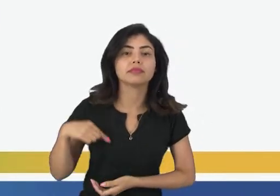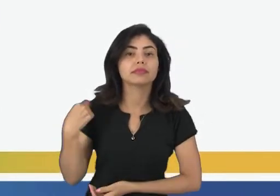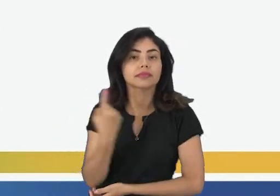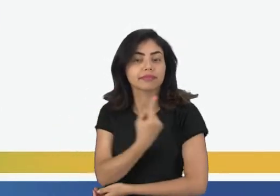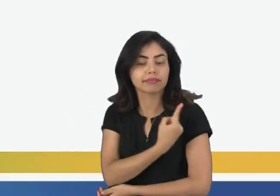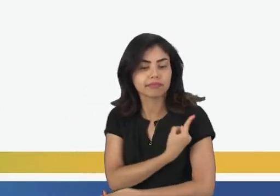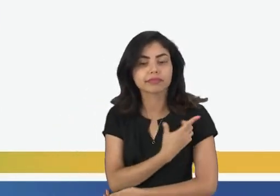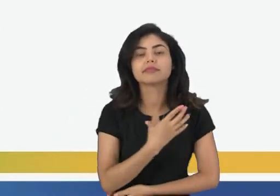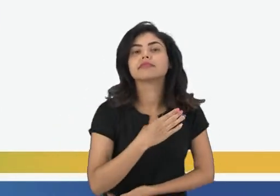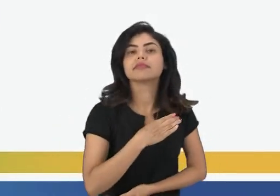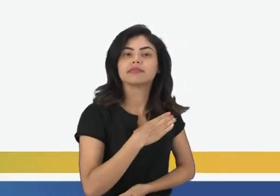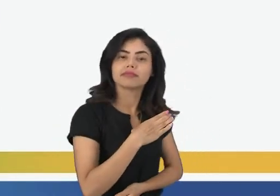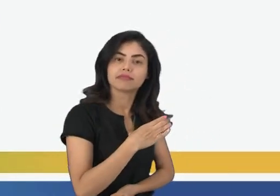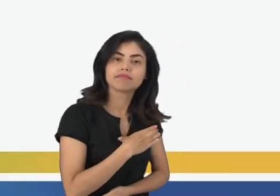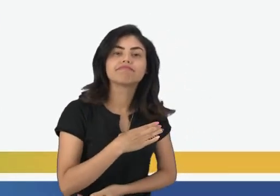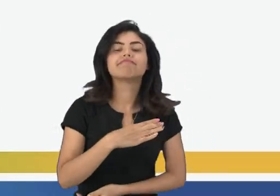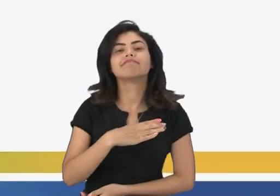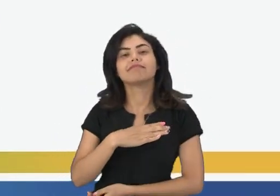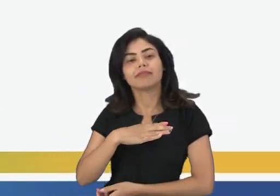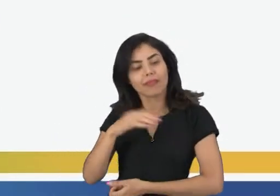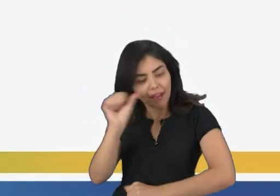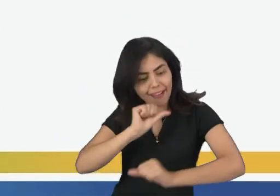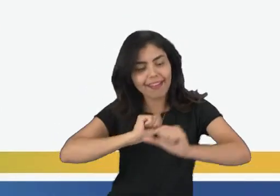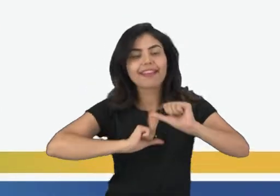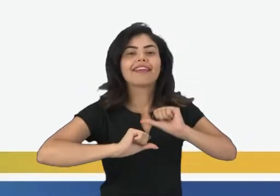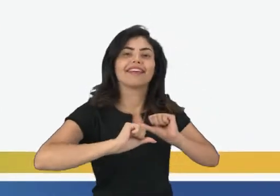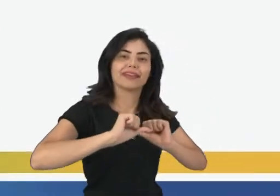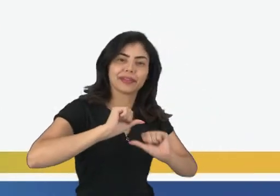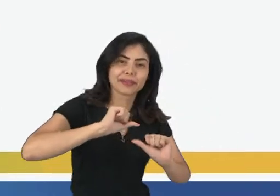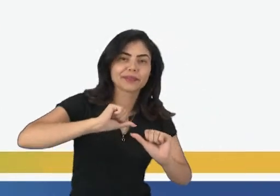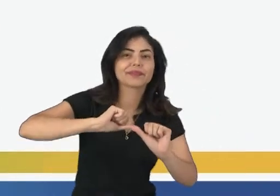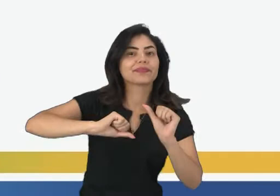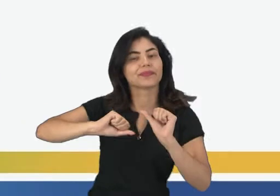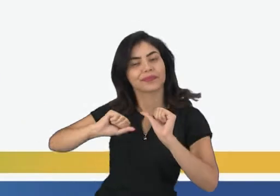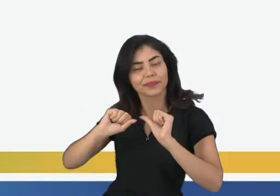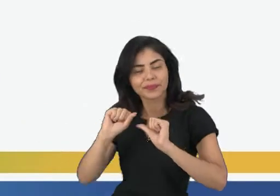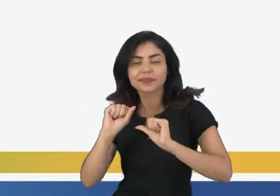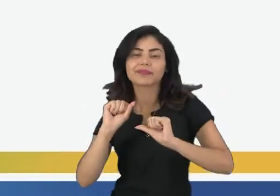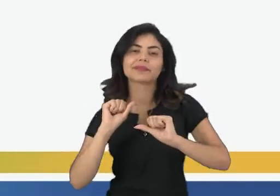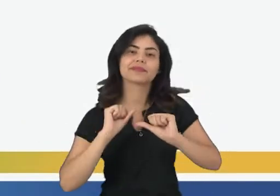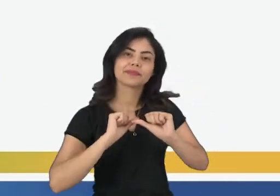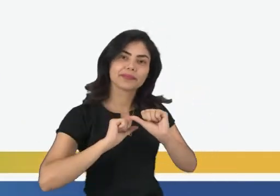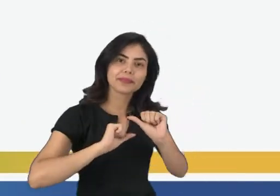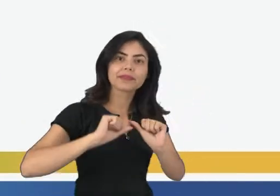Nossas cidades a se transformar,